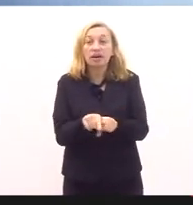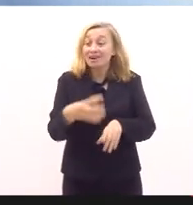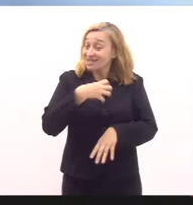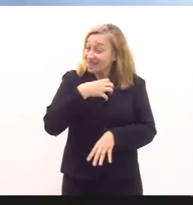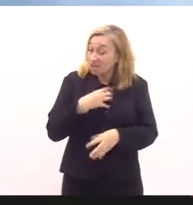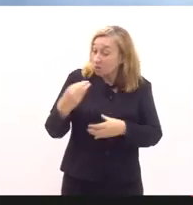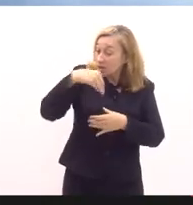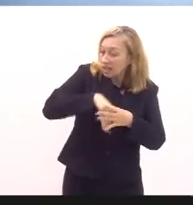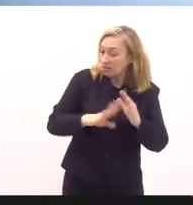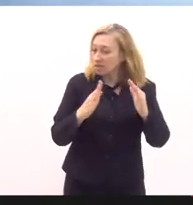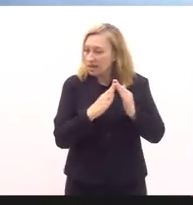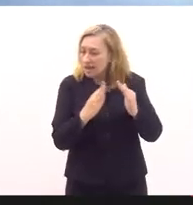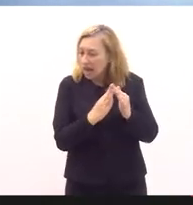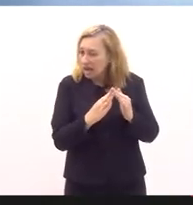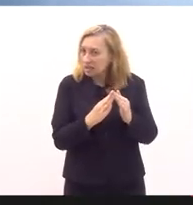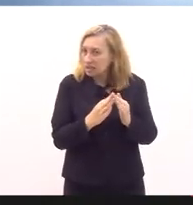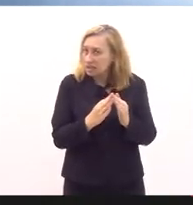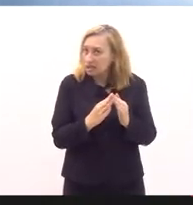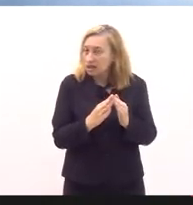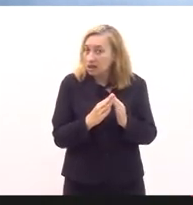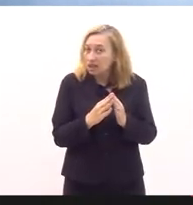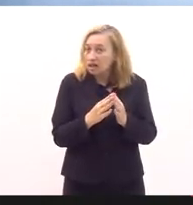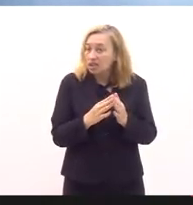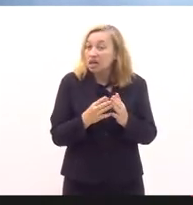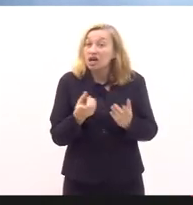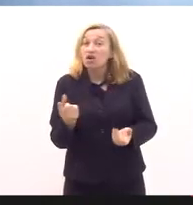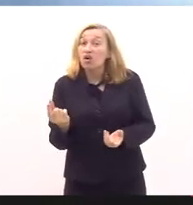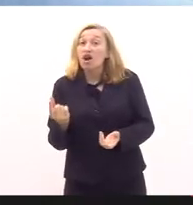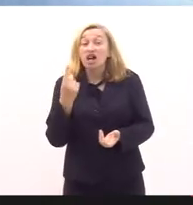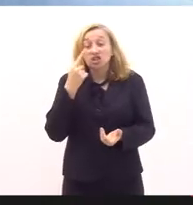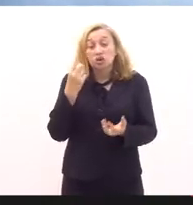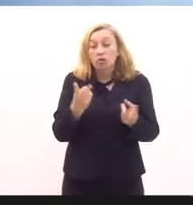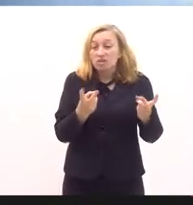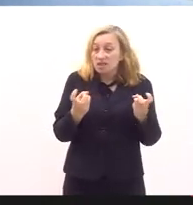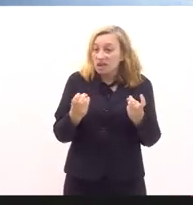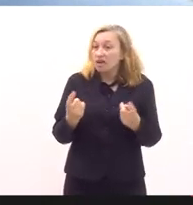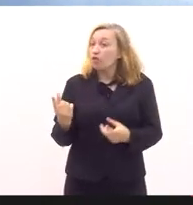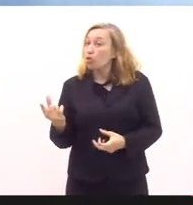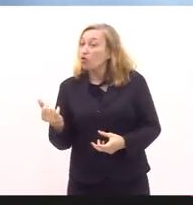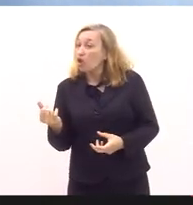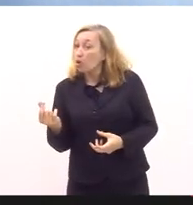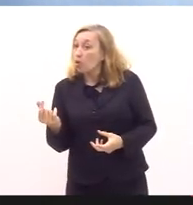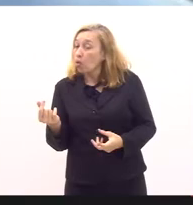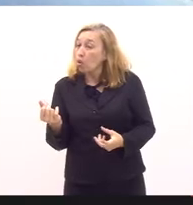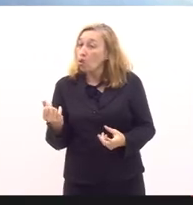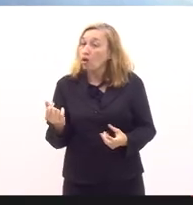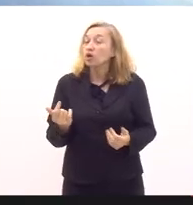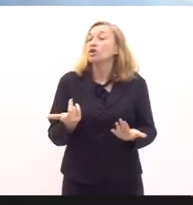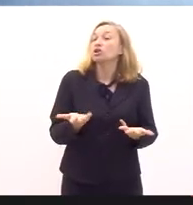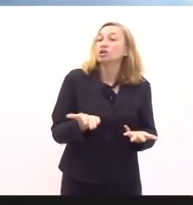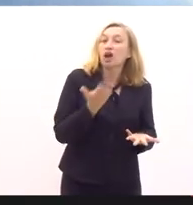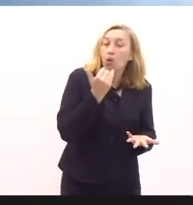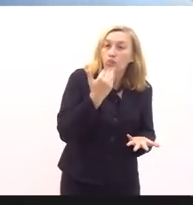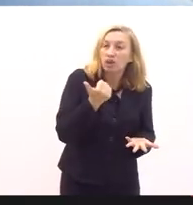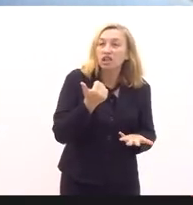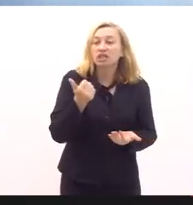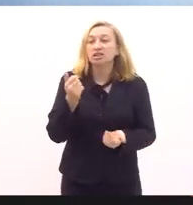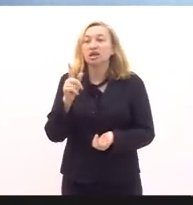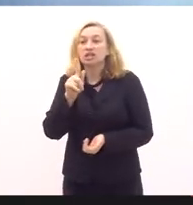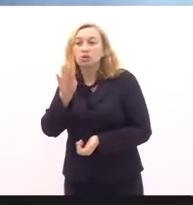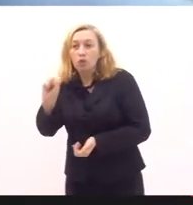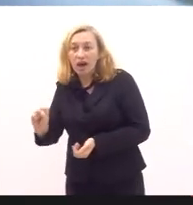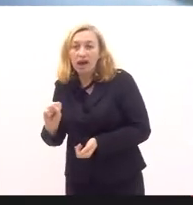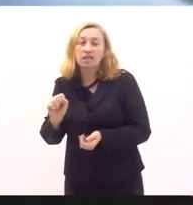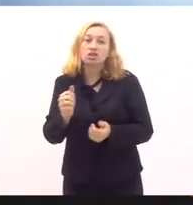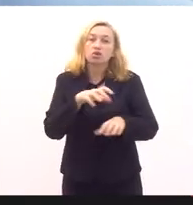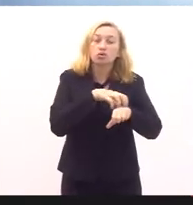casa a situação dos valores do alimento, da escola, do gás, do